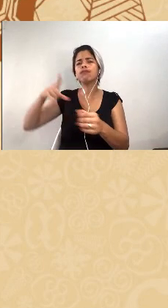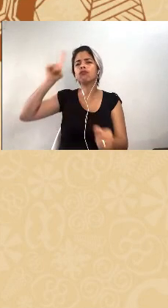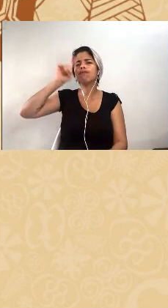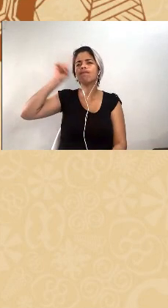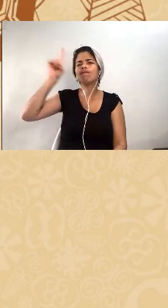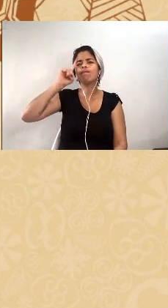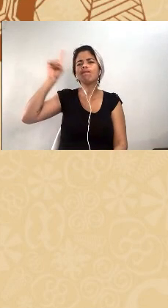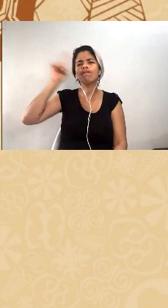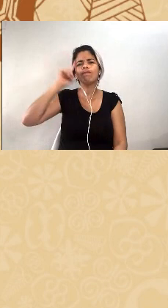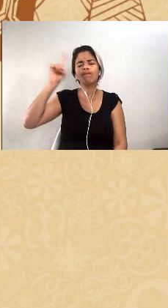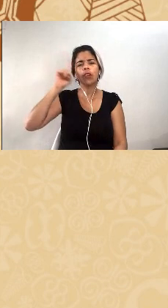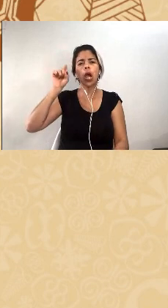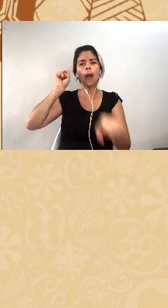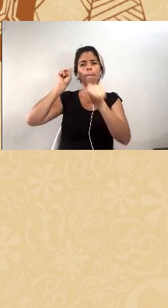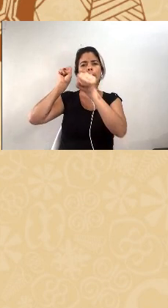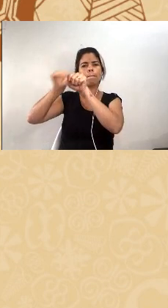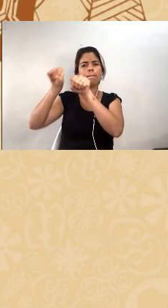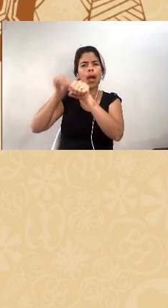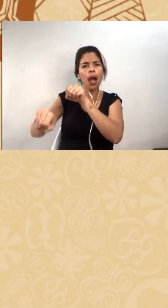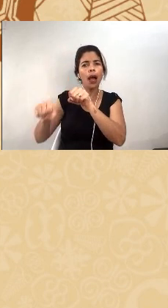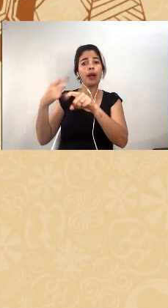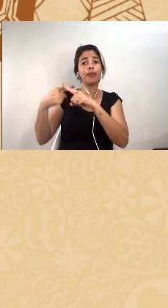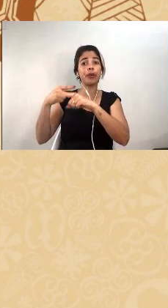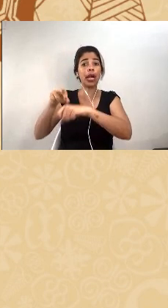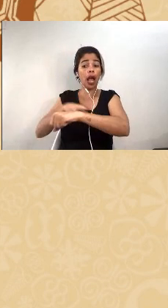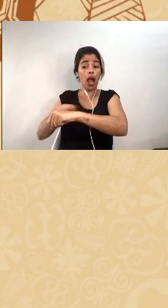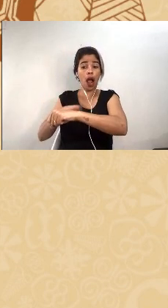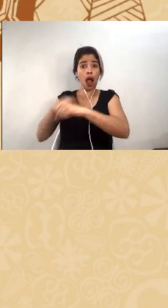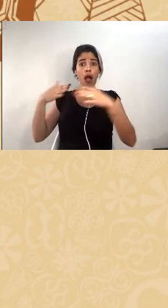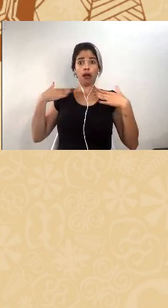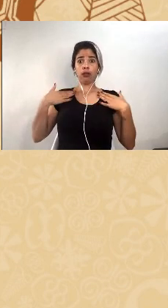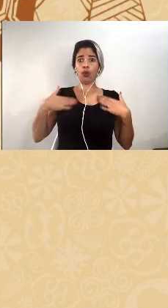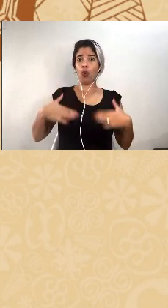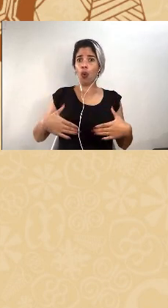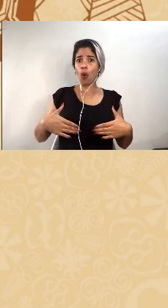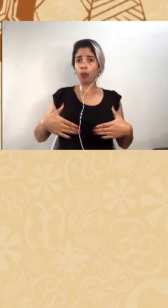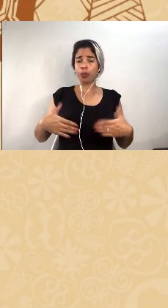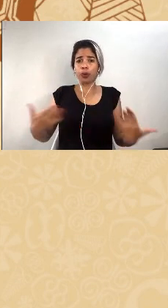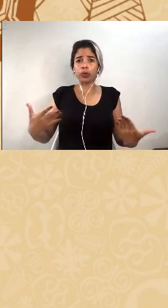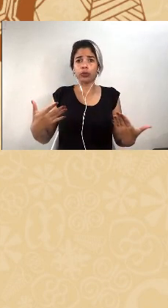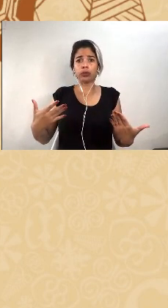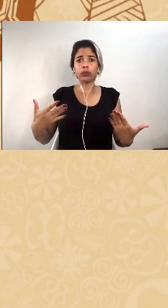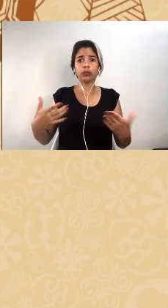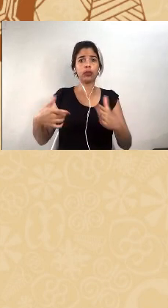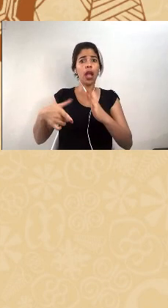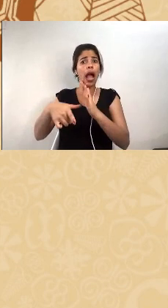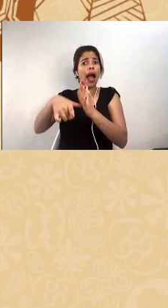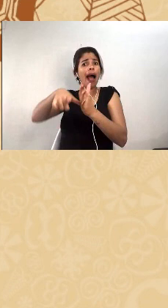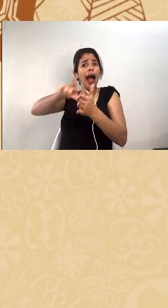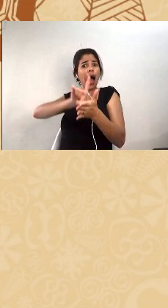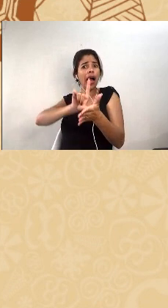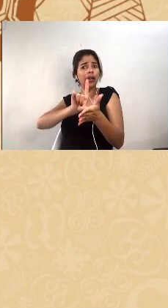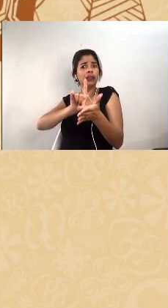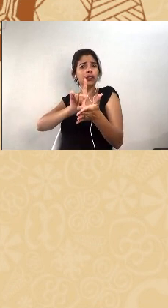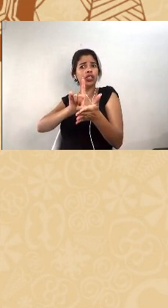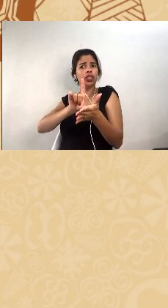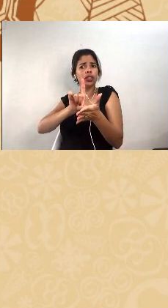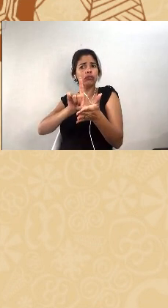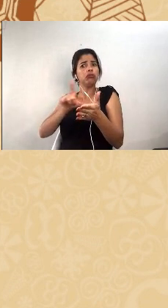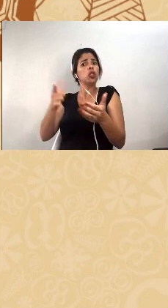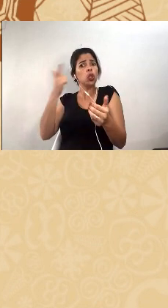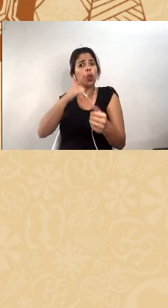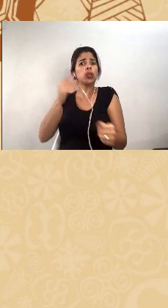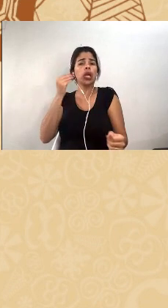são mortas pela racialização de seus corpos antes que tenhamos a possibilidade de